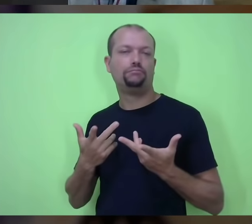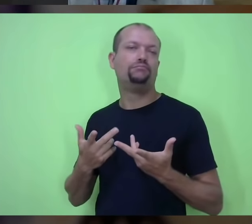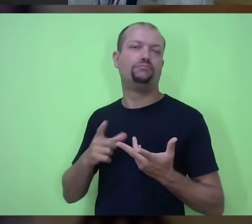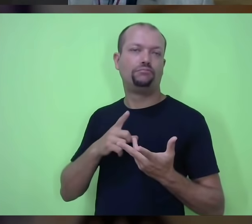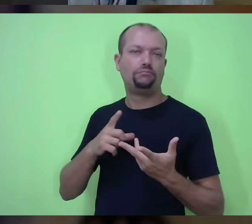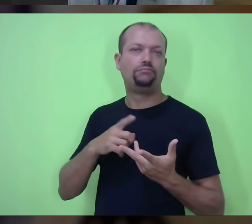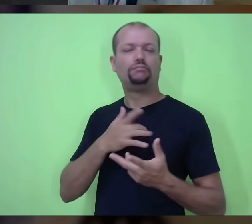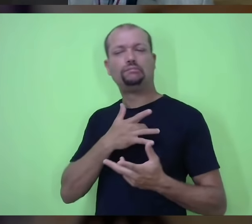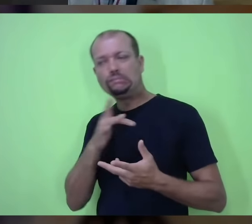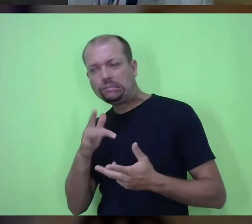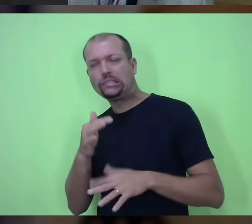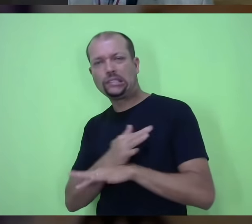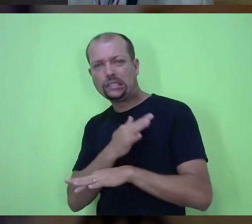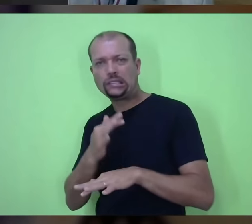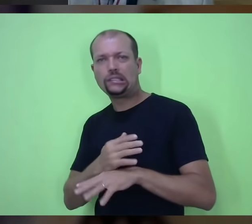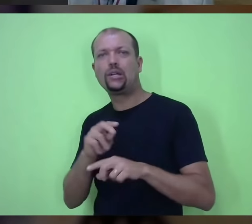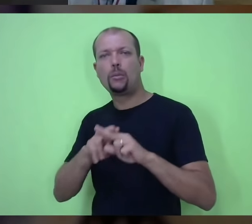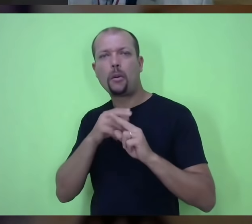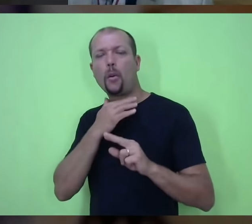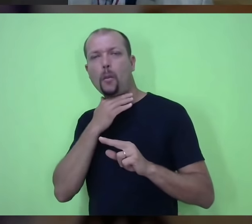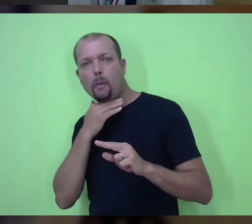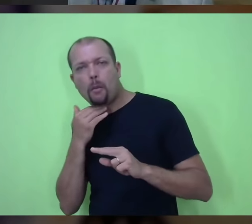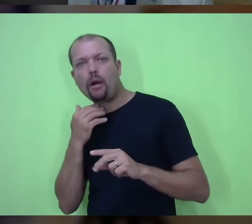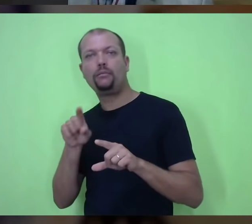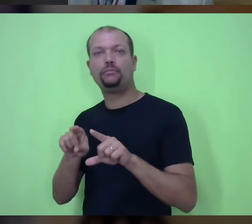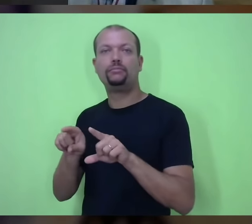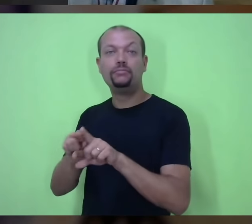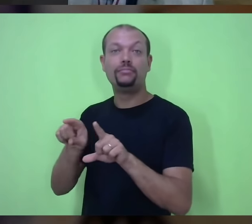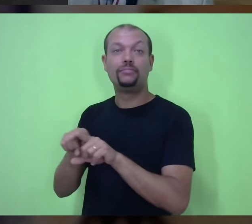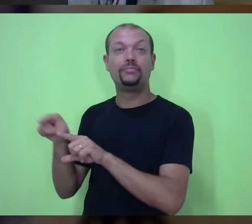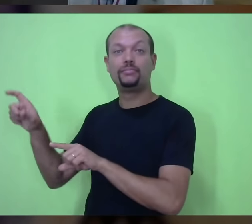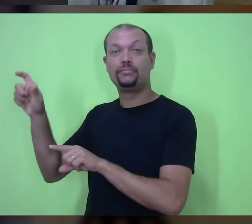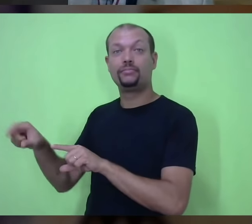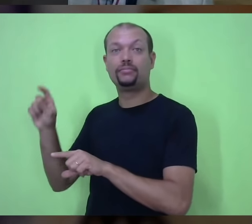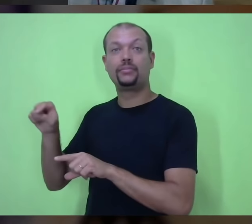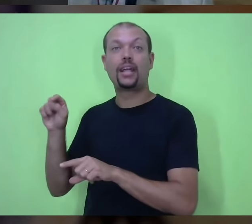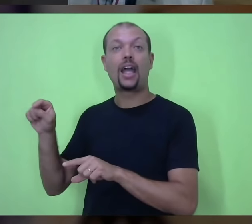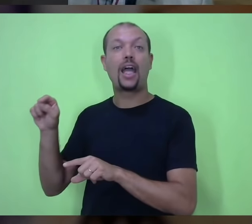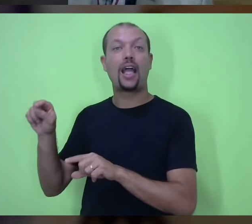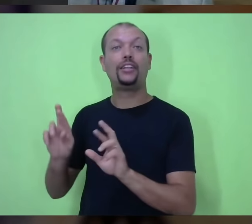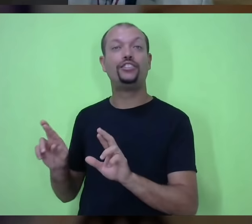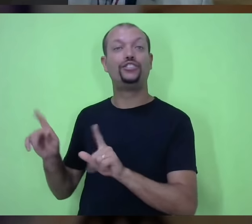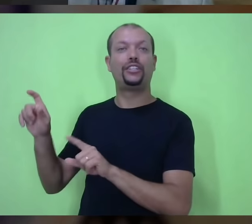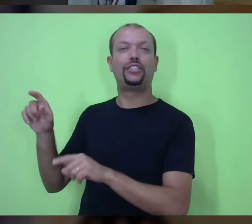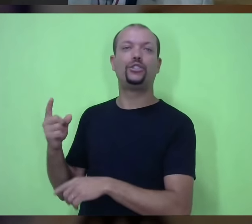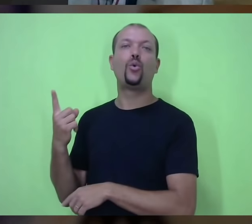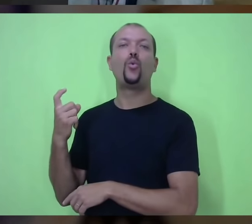por meio do seu sofrimento, por meio da sua morte, Cristo também agora é apresentado como distinto.